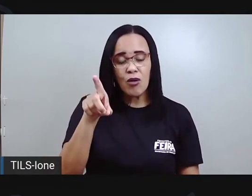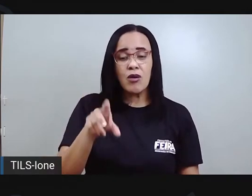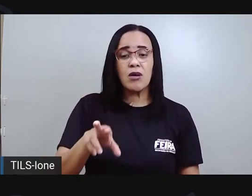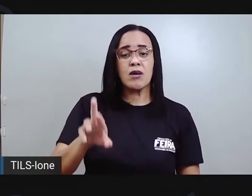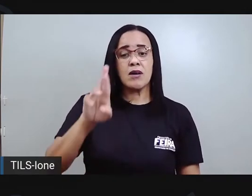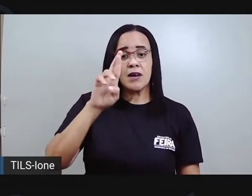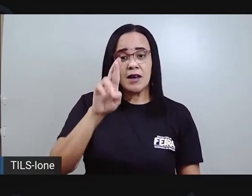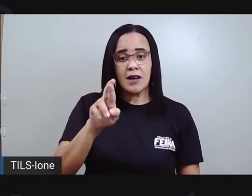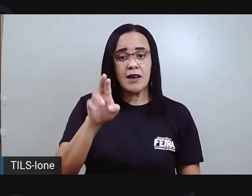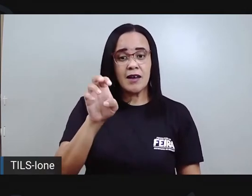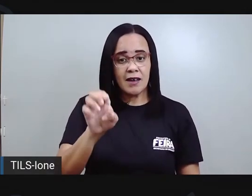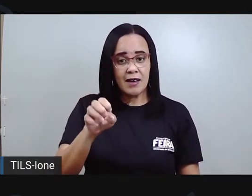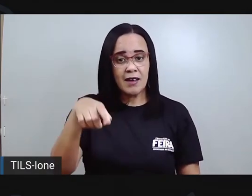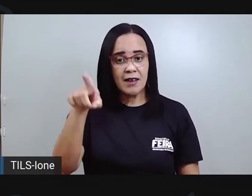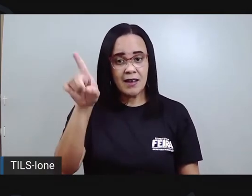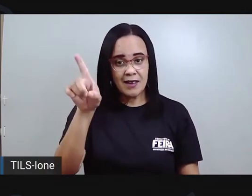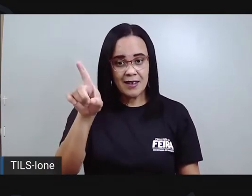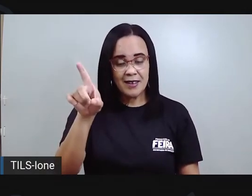ré,